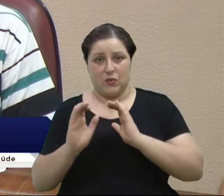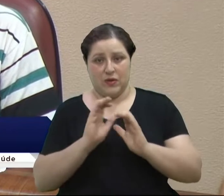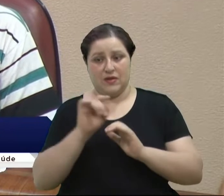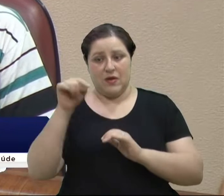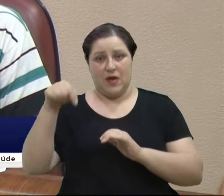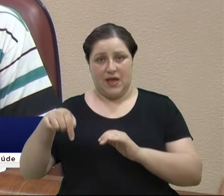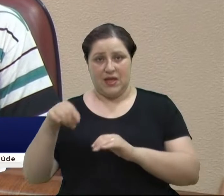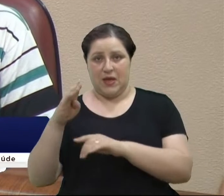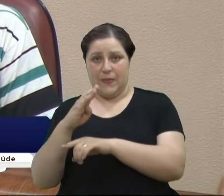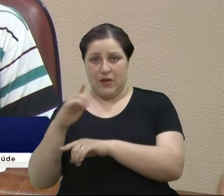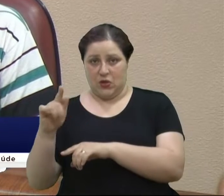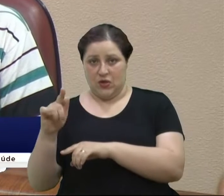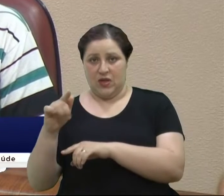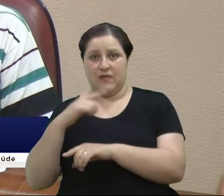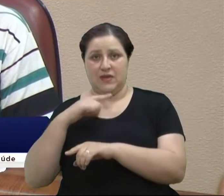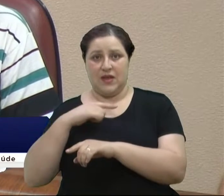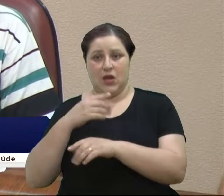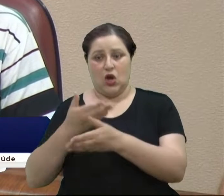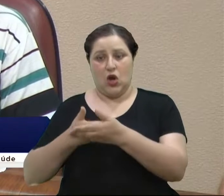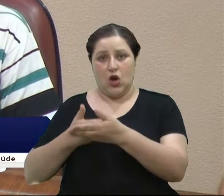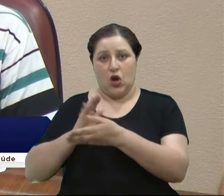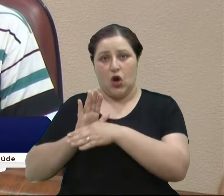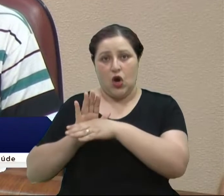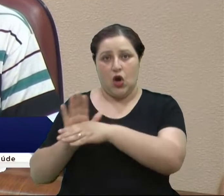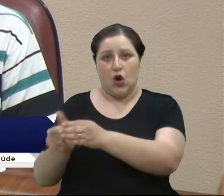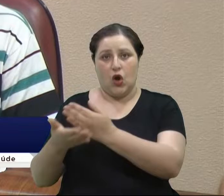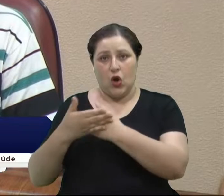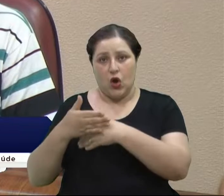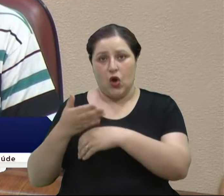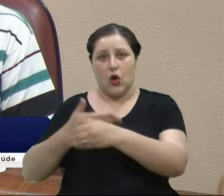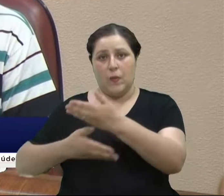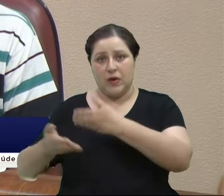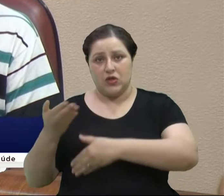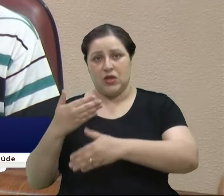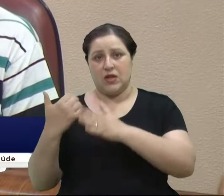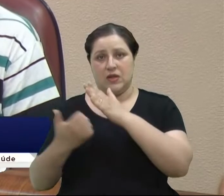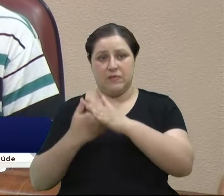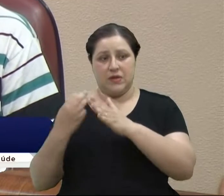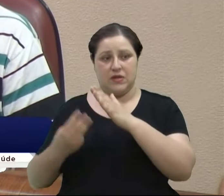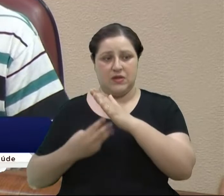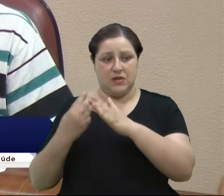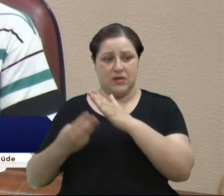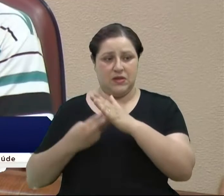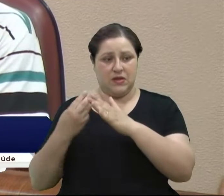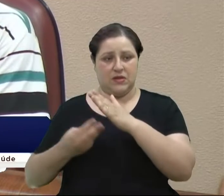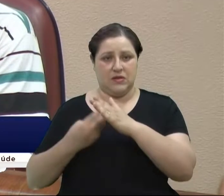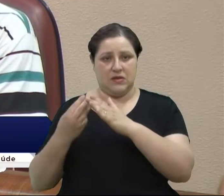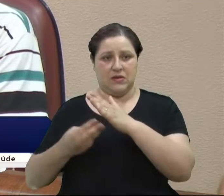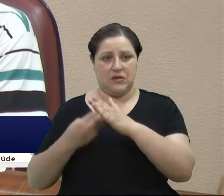compartilhada, tá, os médicos são terceirizados, os trabalhadores